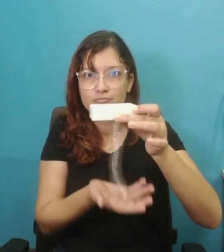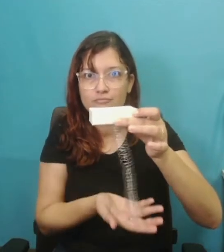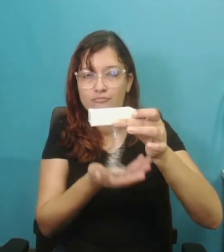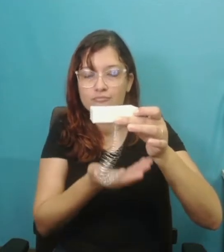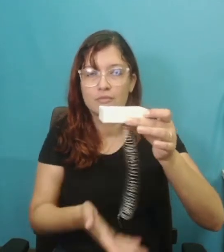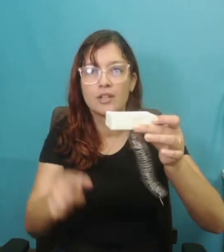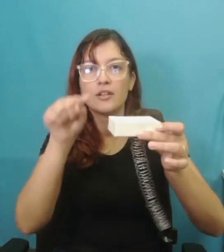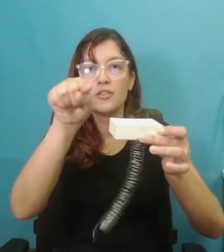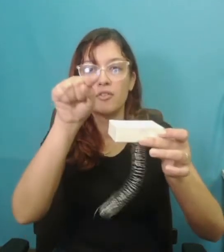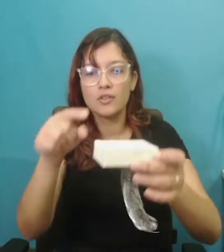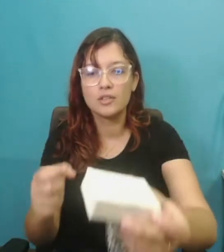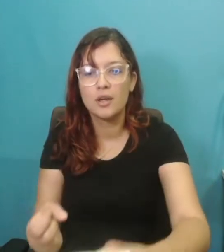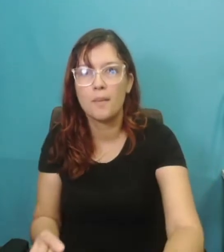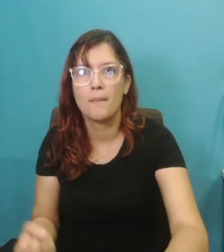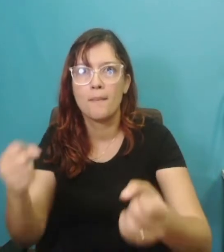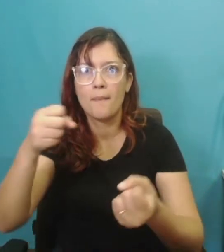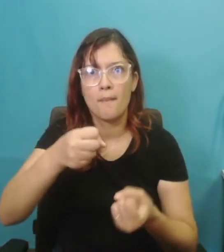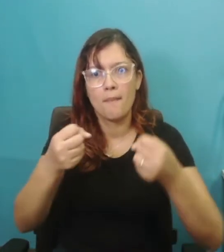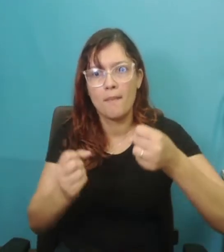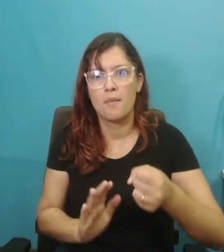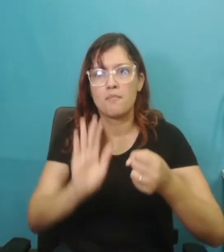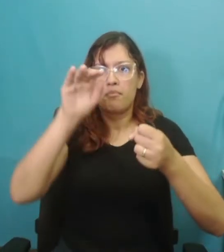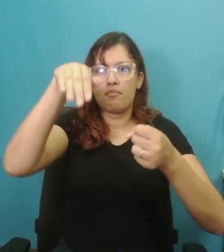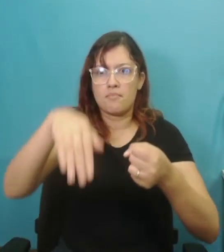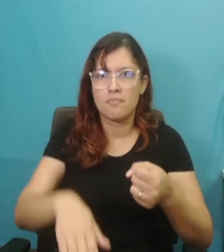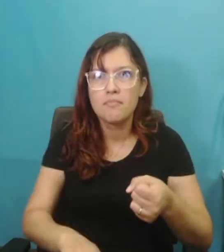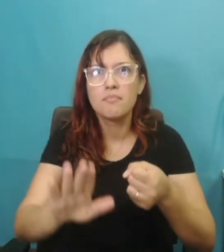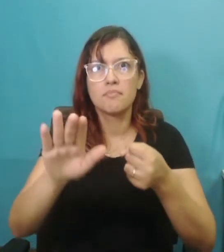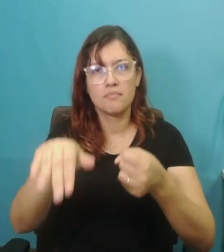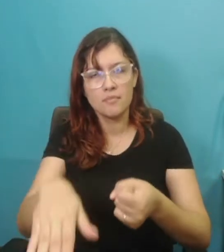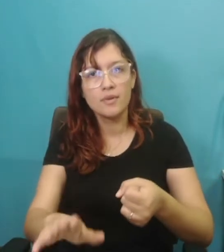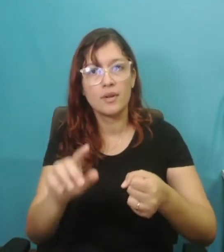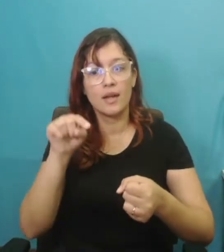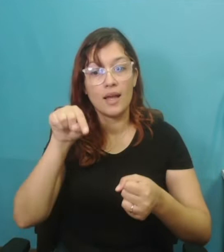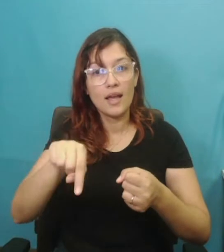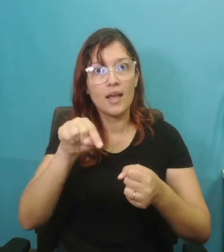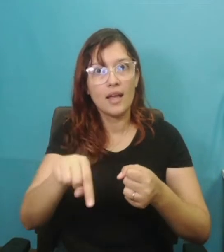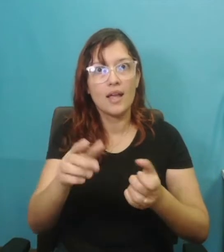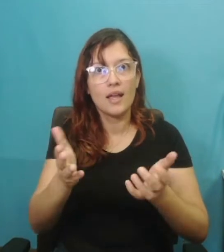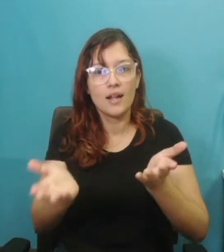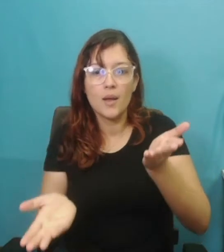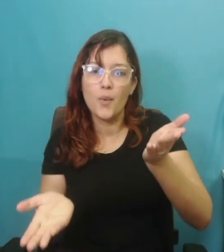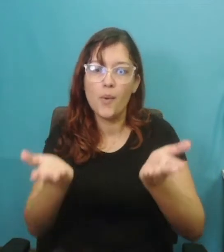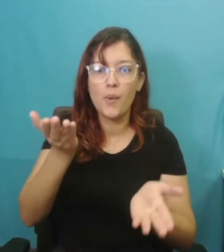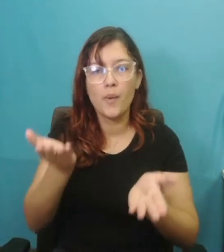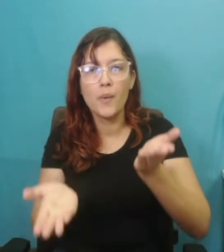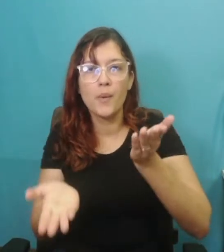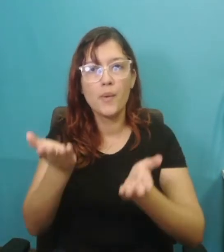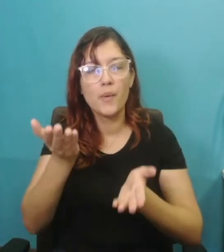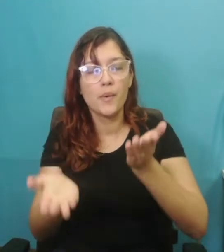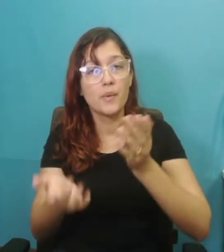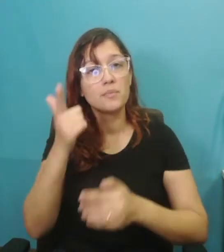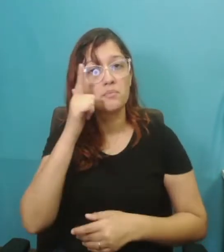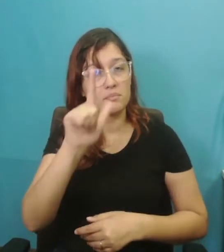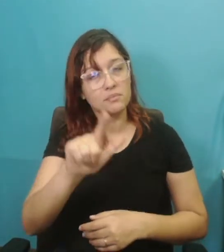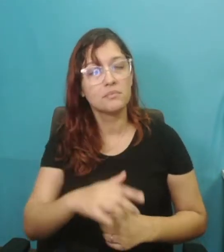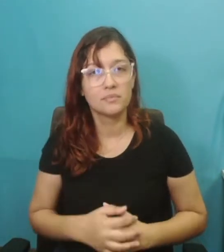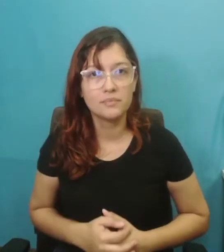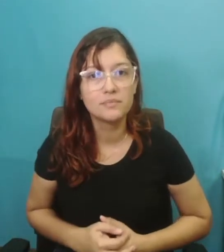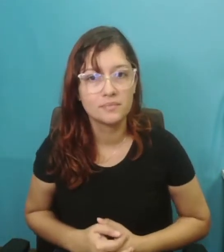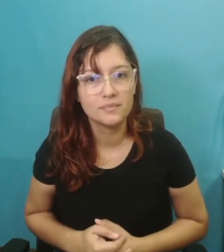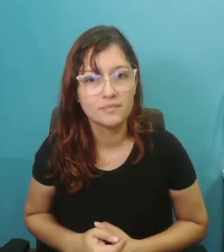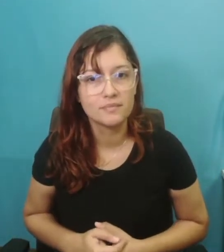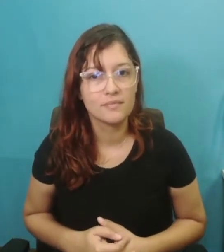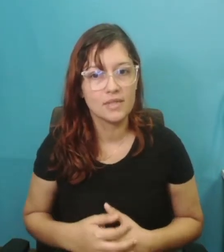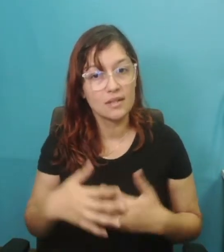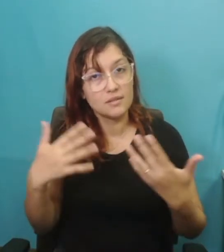Então, conforme o carro vai se movimentando, você vai dirigindo, não importa as irregularidades do terreno, ele